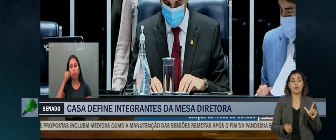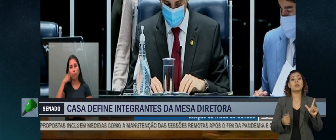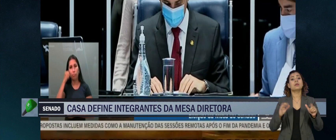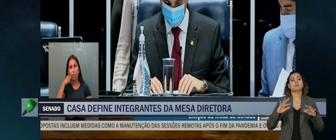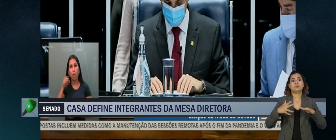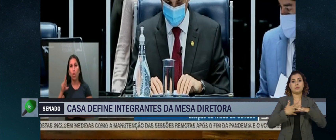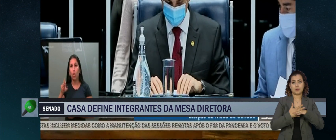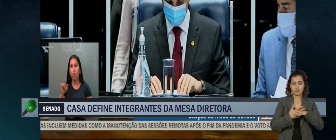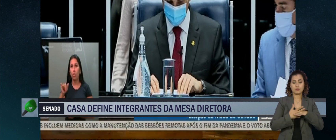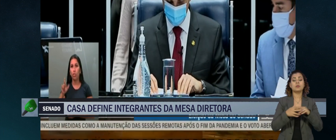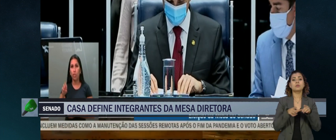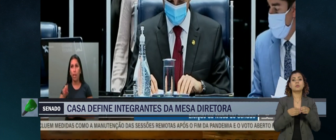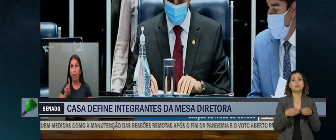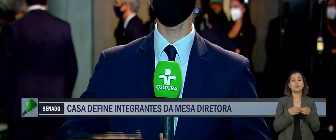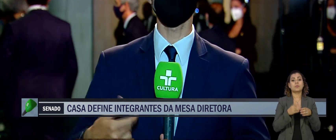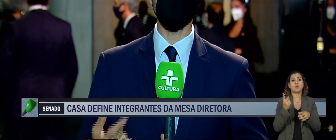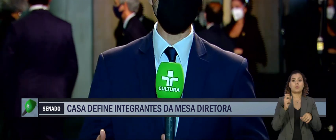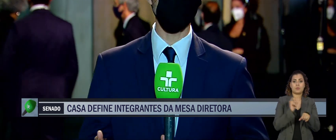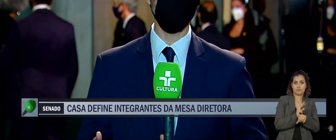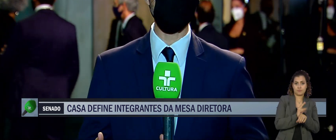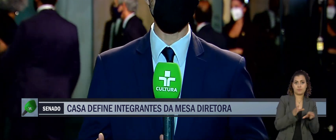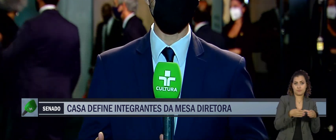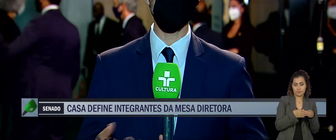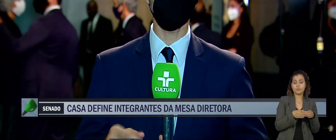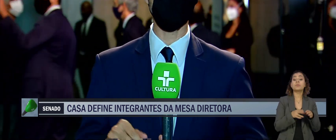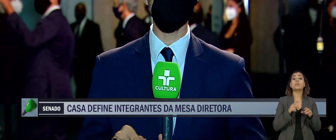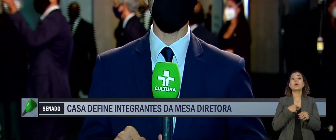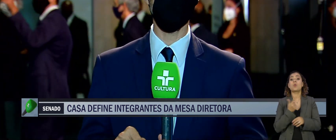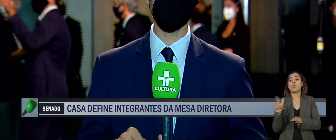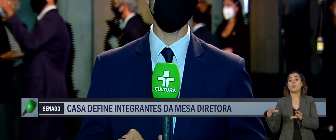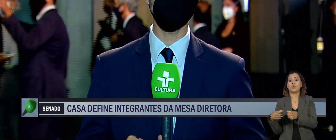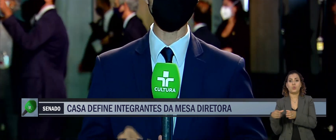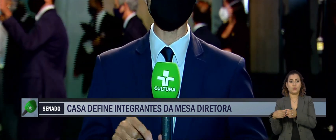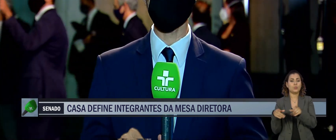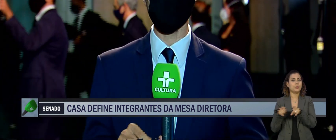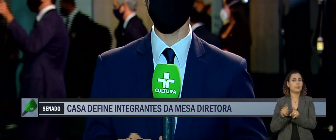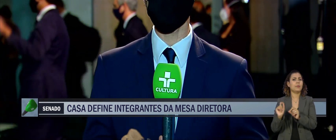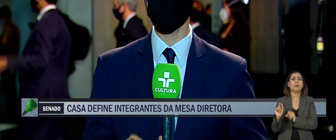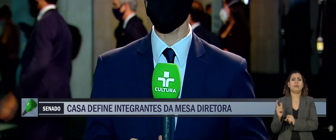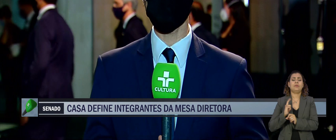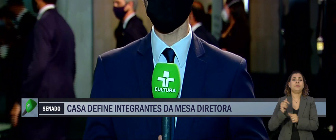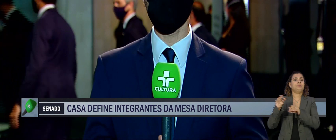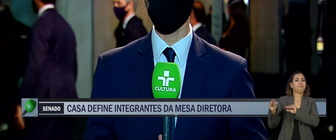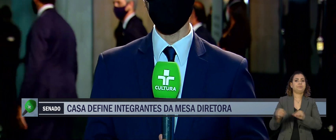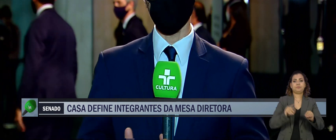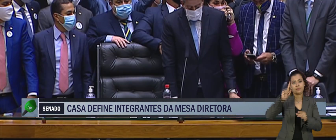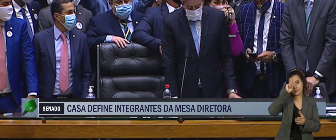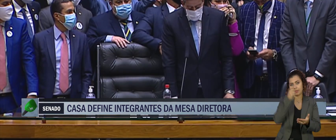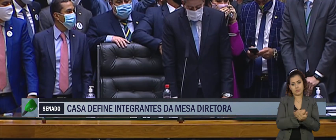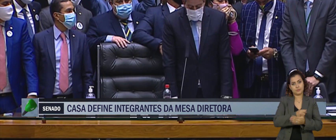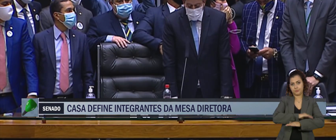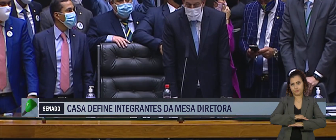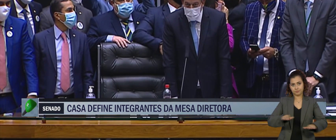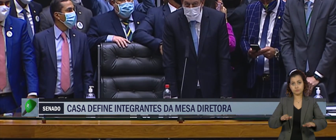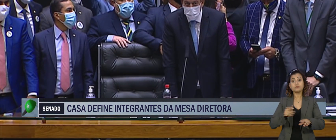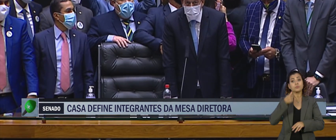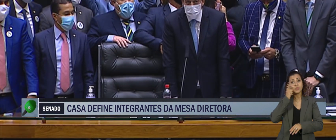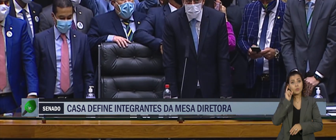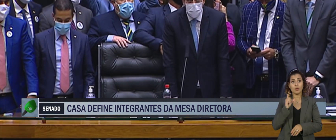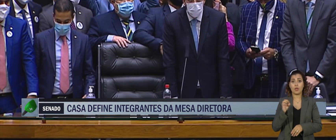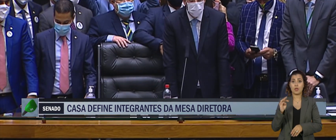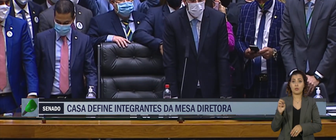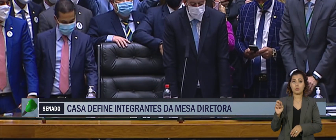cidadania com o posto ficando vago. Do outro lado do parlamento, mais uma vez, houve adiamento da decisão. Ontem, Arthur Lira, do